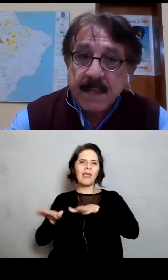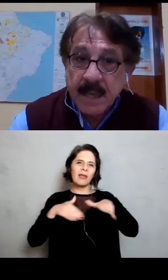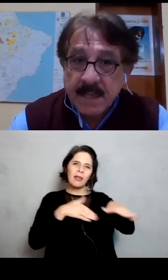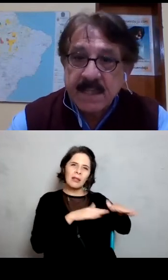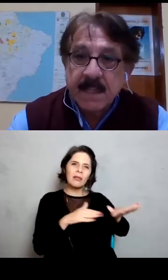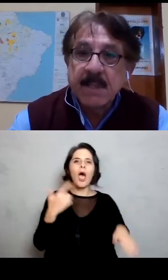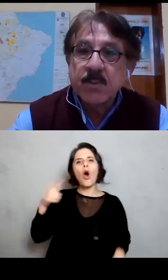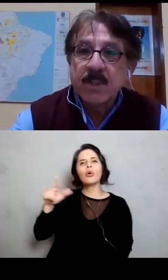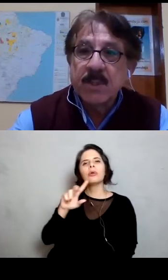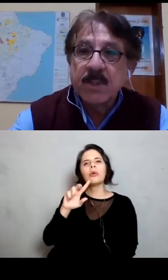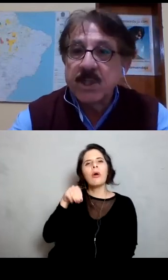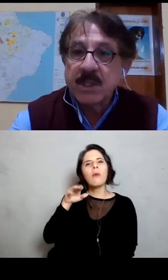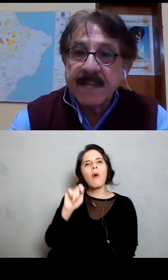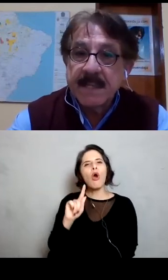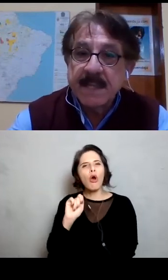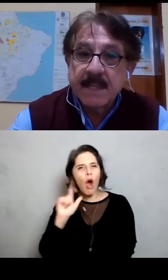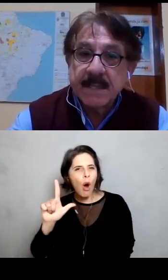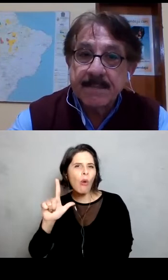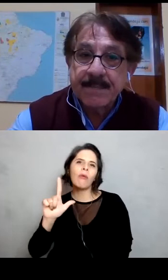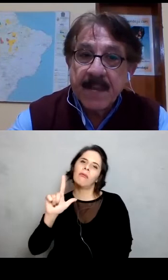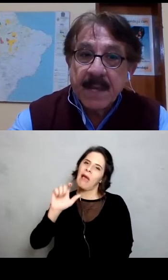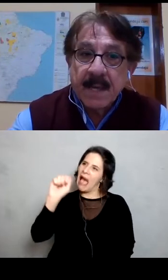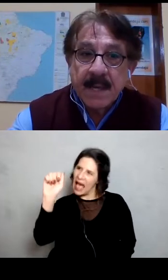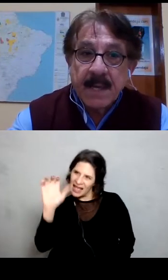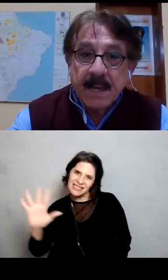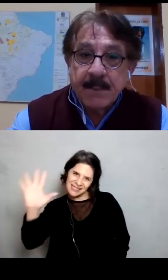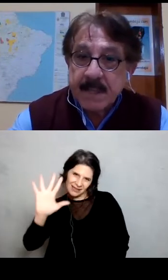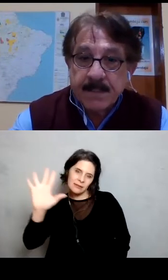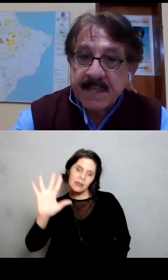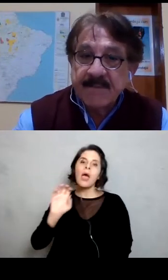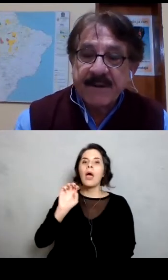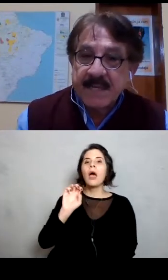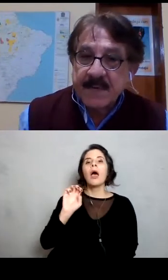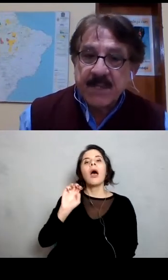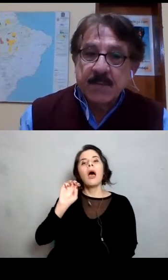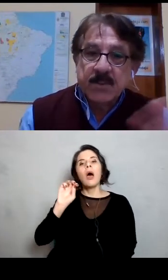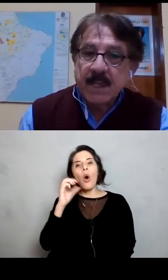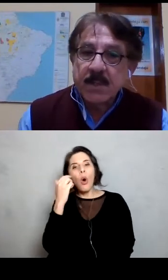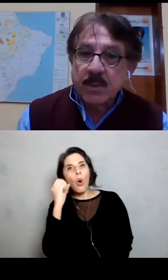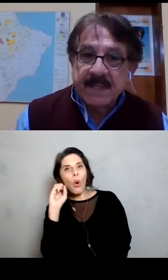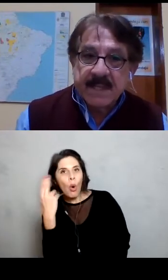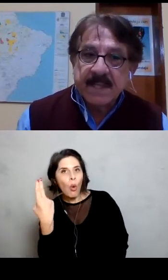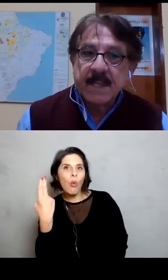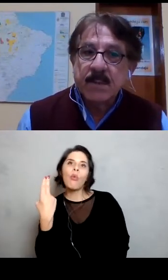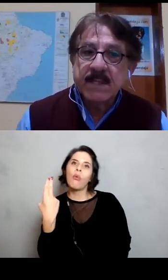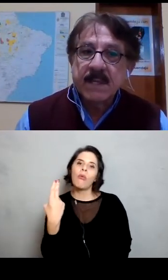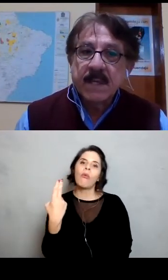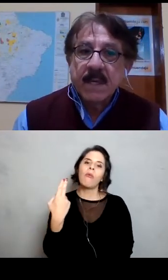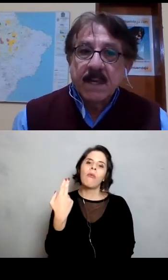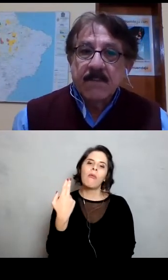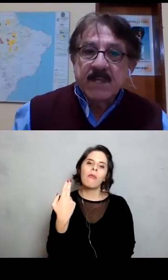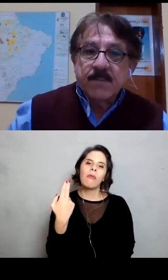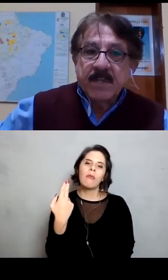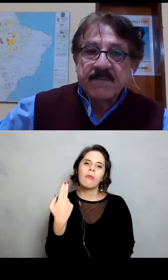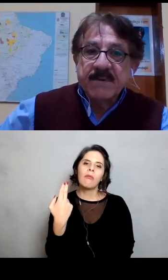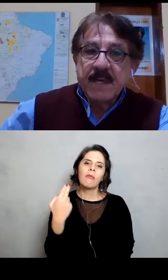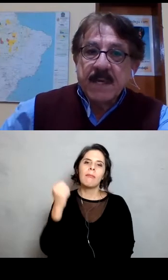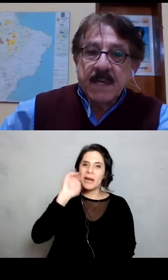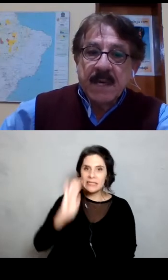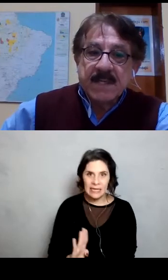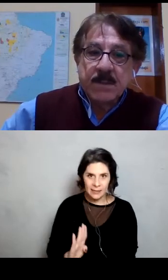Ásia, e lá em cima 2 línguas indígenas brasileiras. Por exemplo, nessa frase que foi traduzida em todas essas línguas, vocês